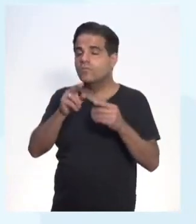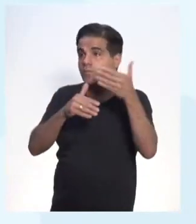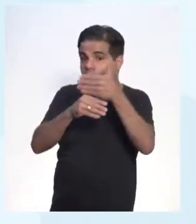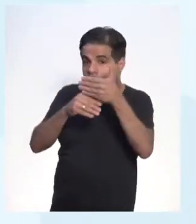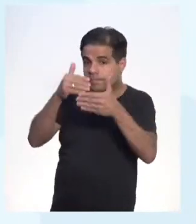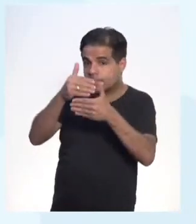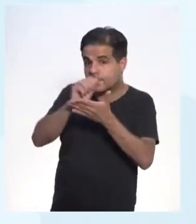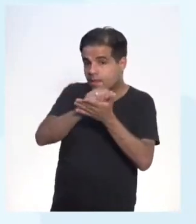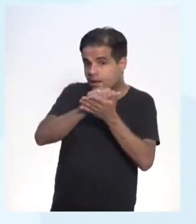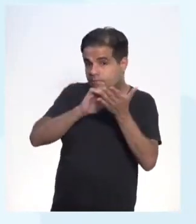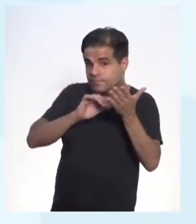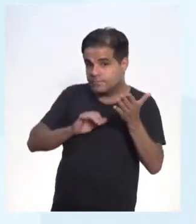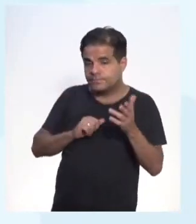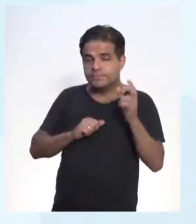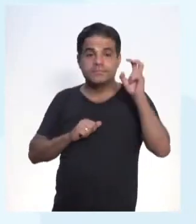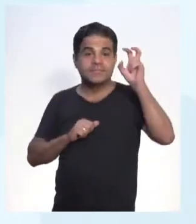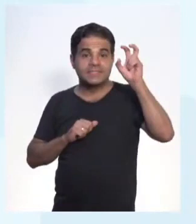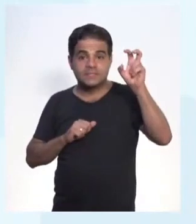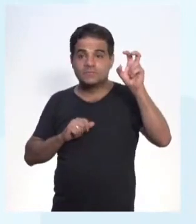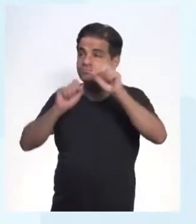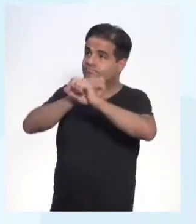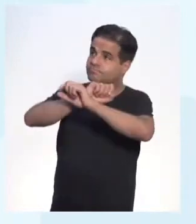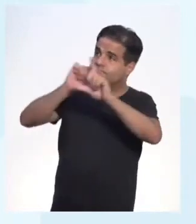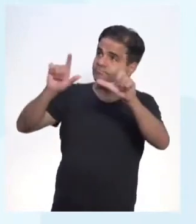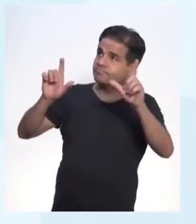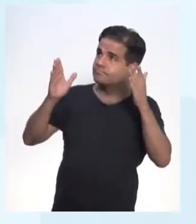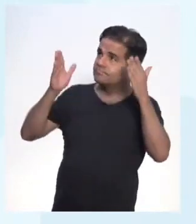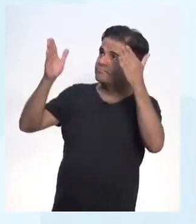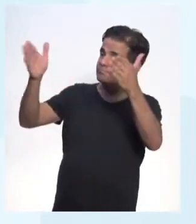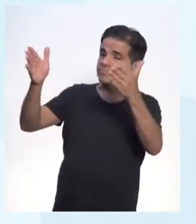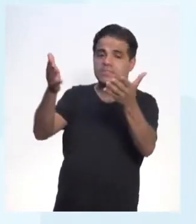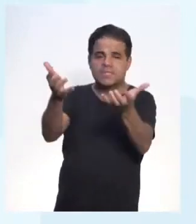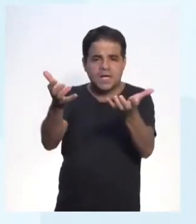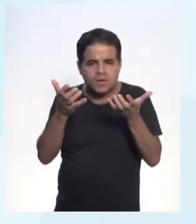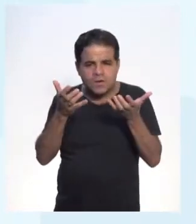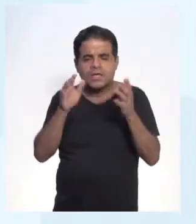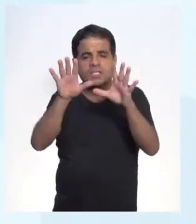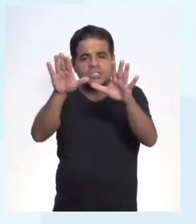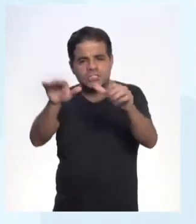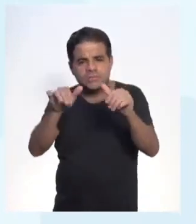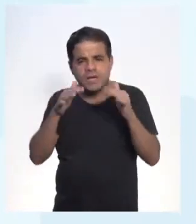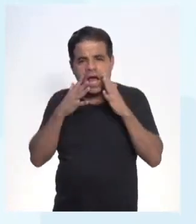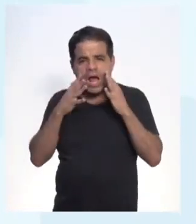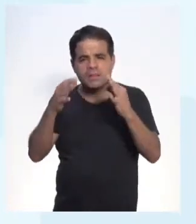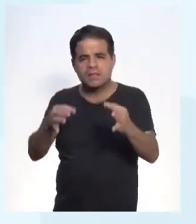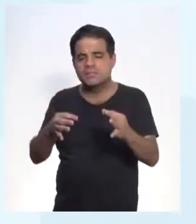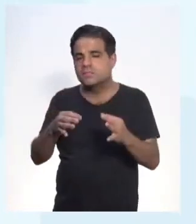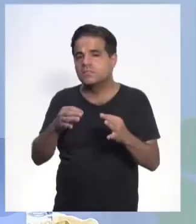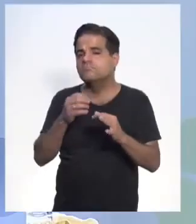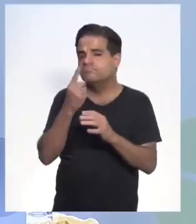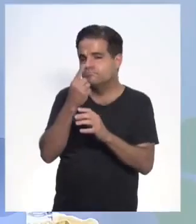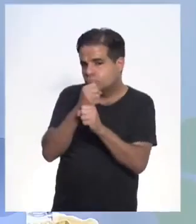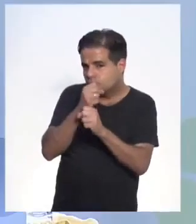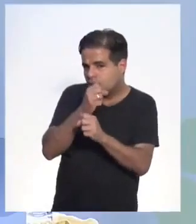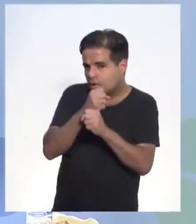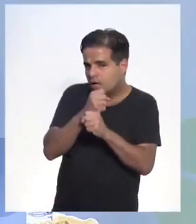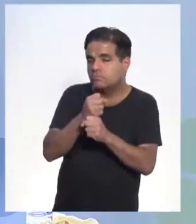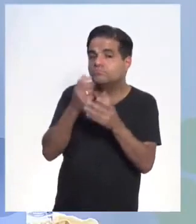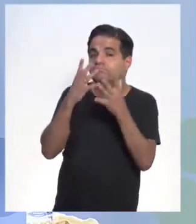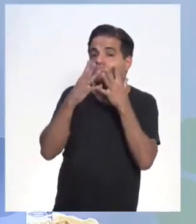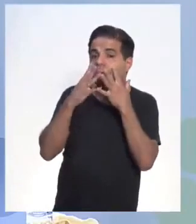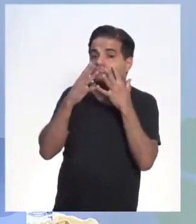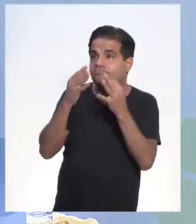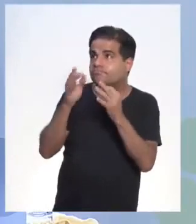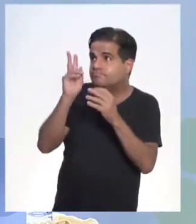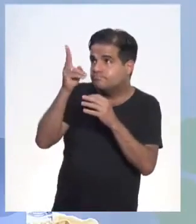resolução da atividade 5 para os nossos alunos. E agora eu quero chamar a atenção de vocês para um cálculo. Preste atenção